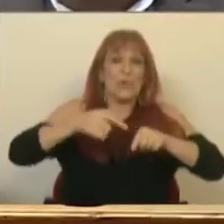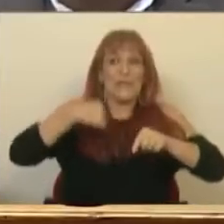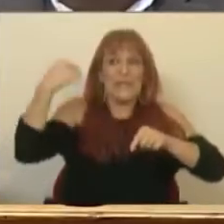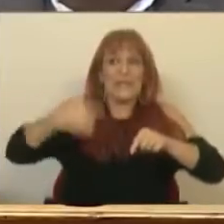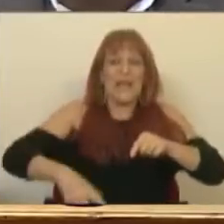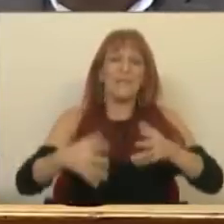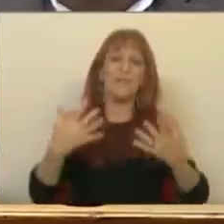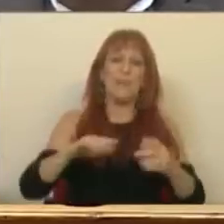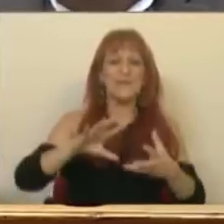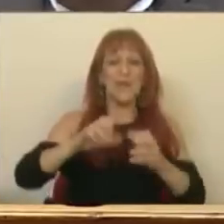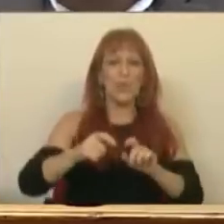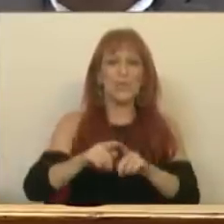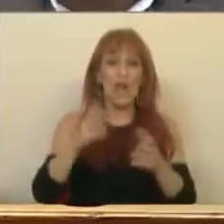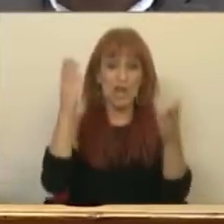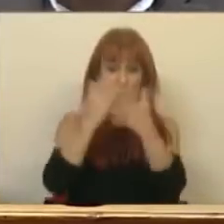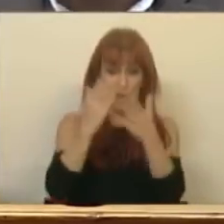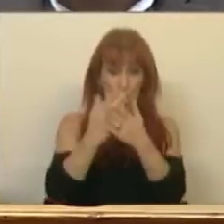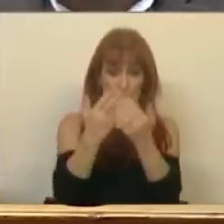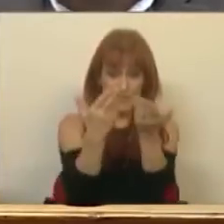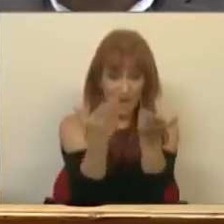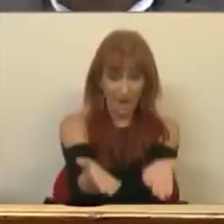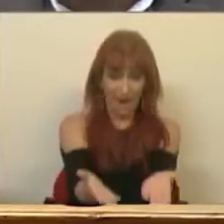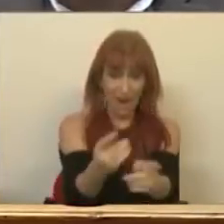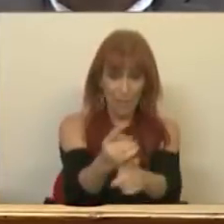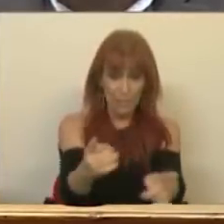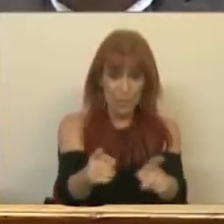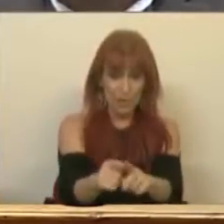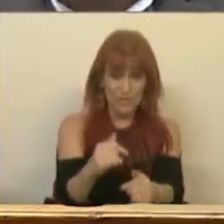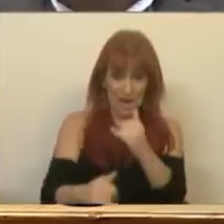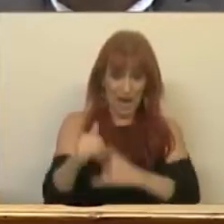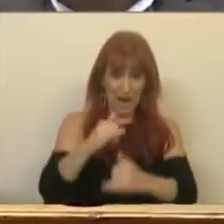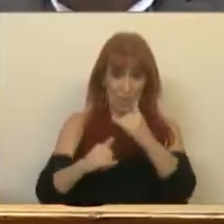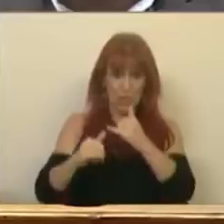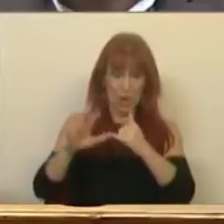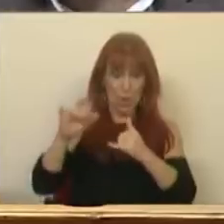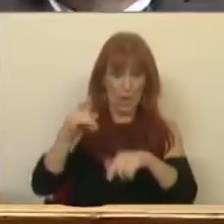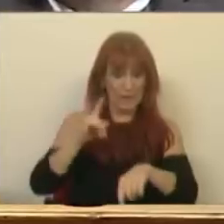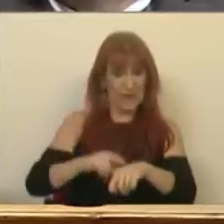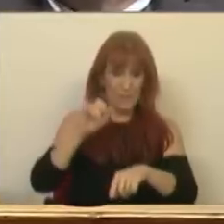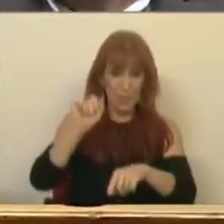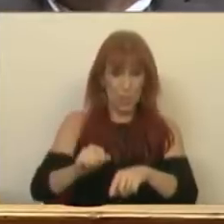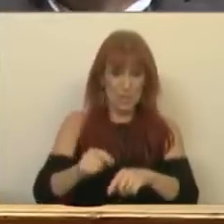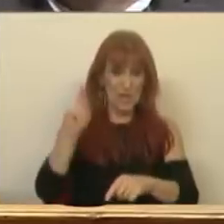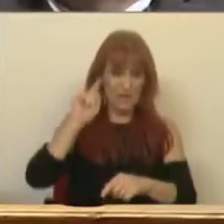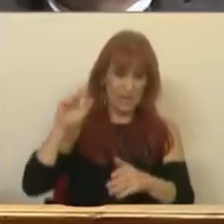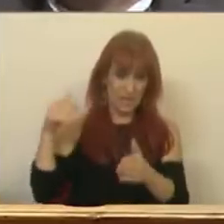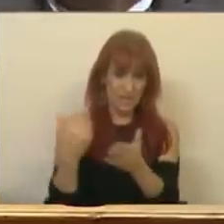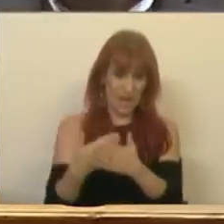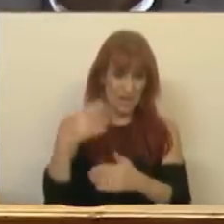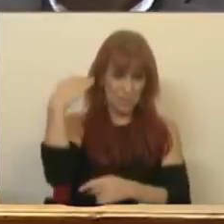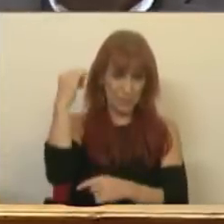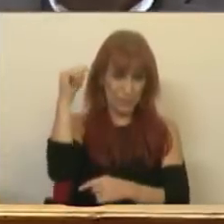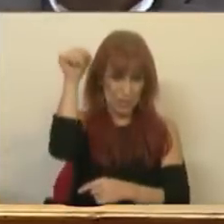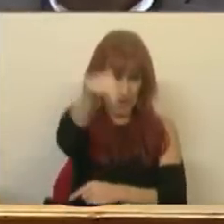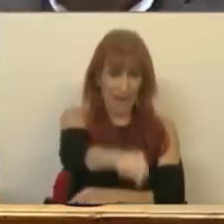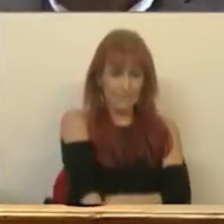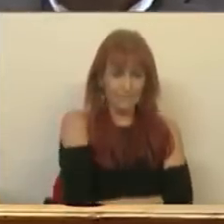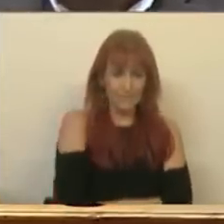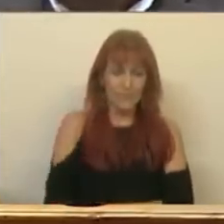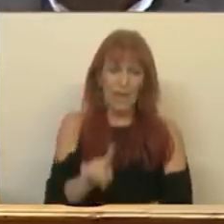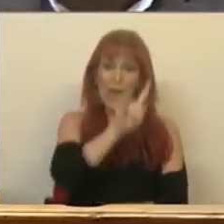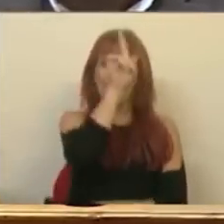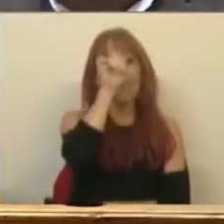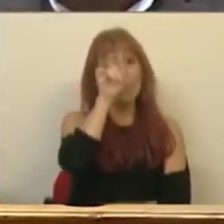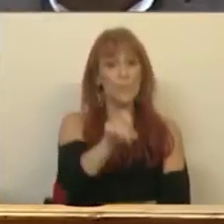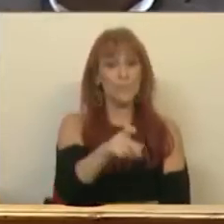mas a crise das escolas existe porque se recuou quando era a altura ter valorizado os professores e a questão